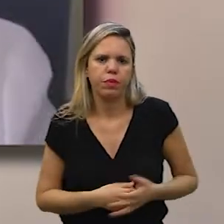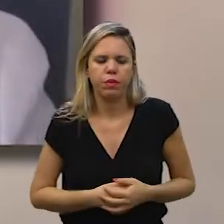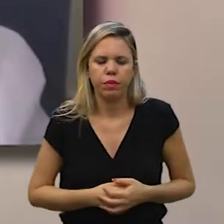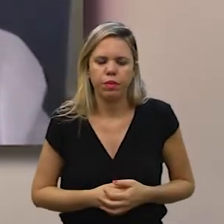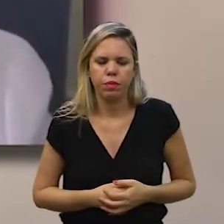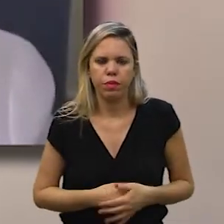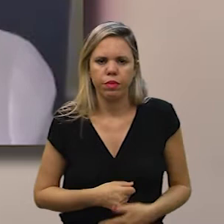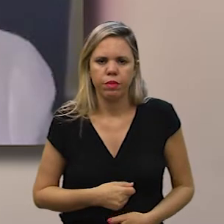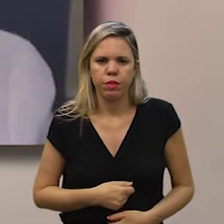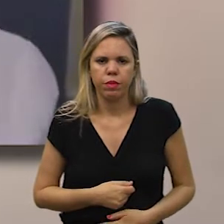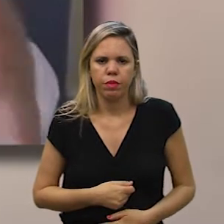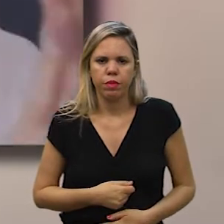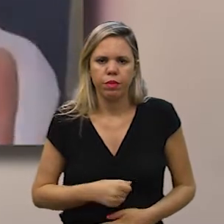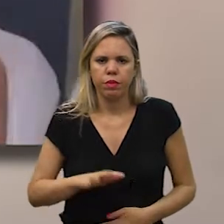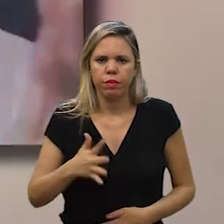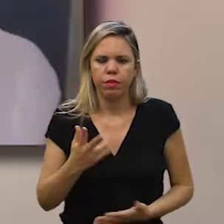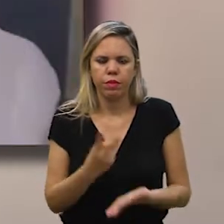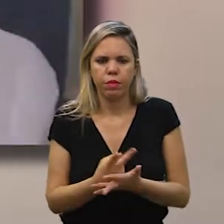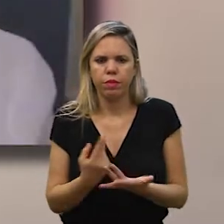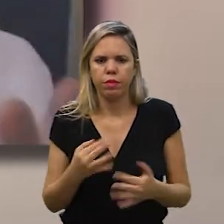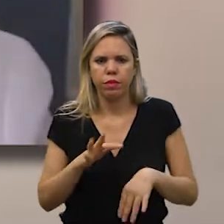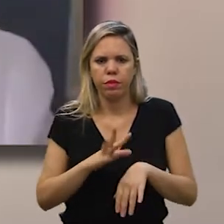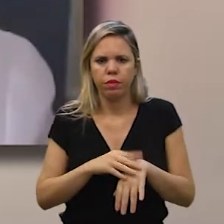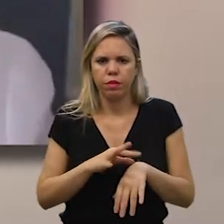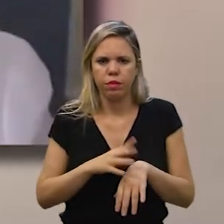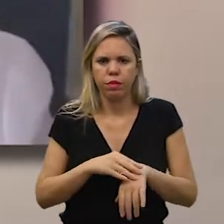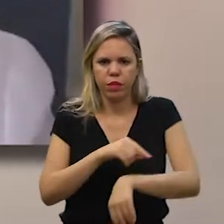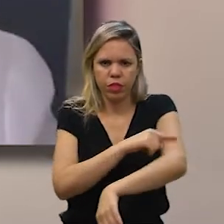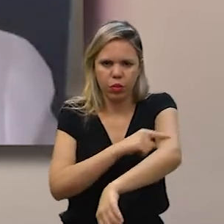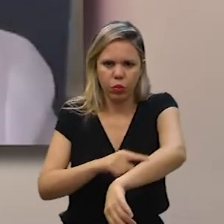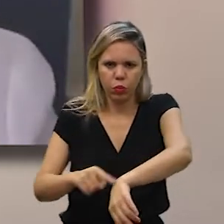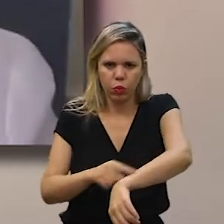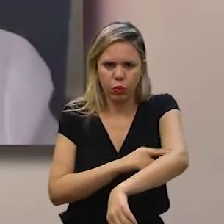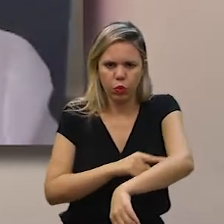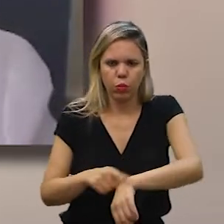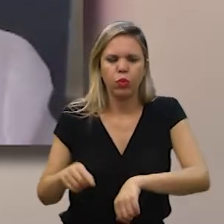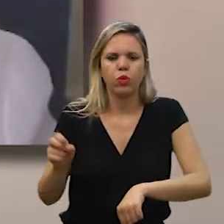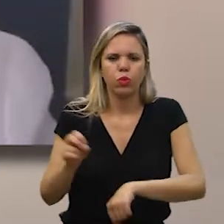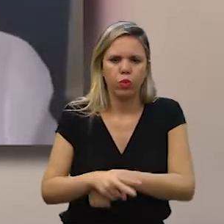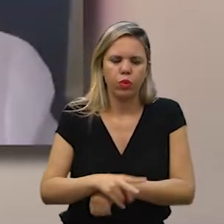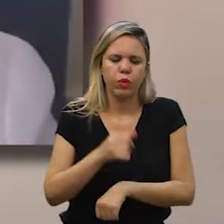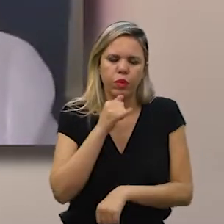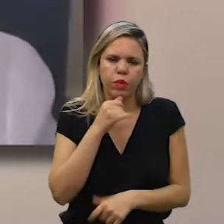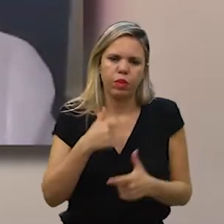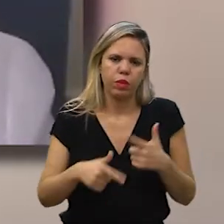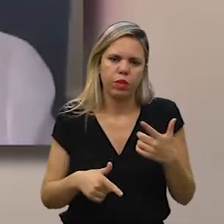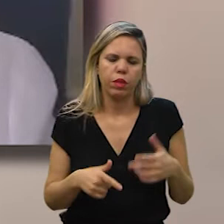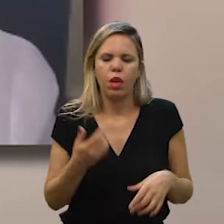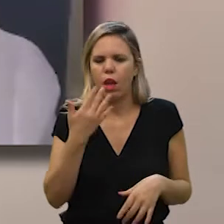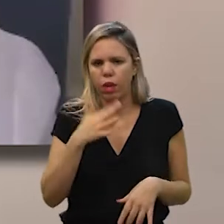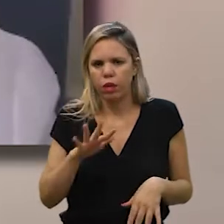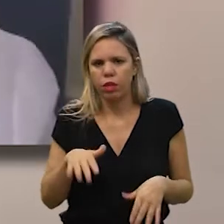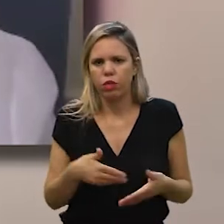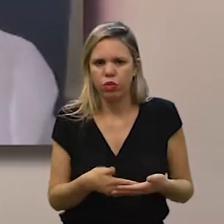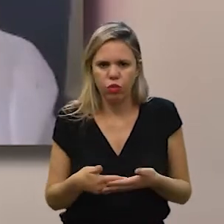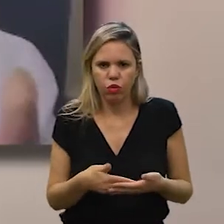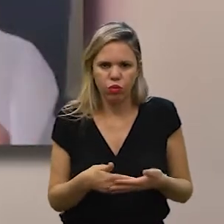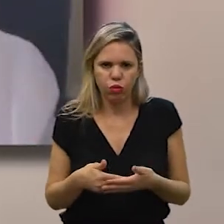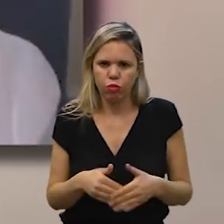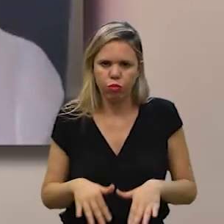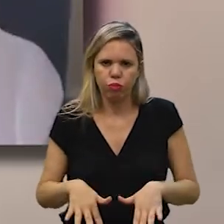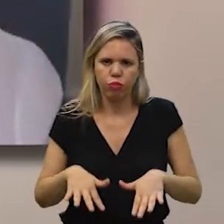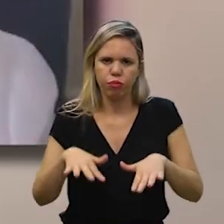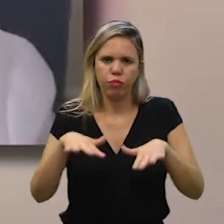Exato. Da mesma maneira, é uma doença inflamatória da pele que pode acometer a criança desde a fase